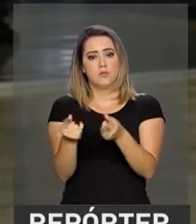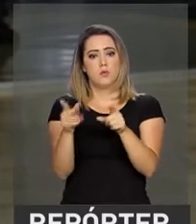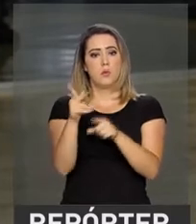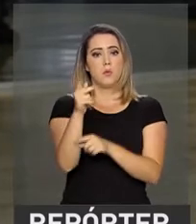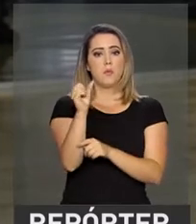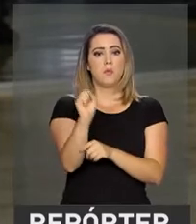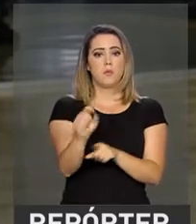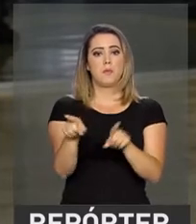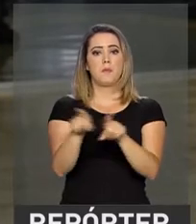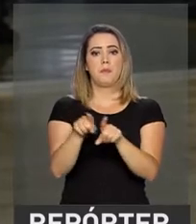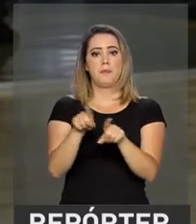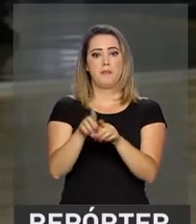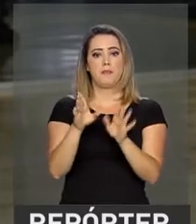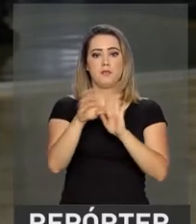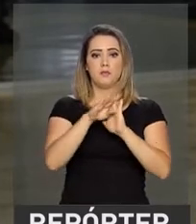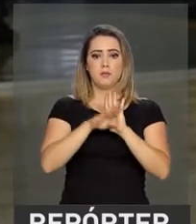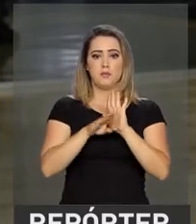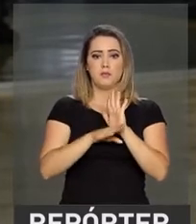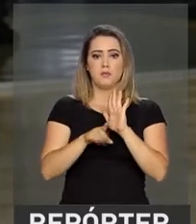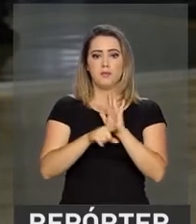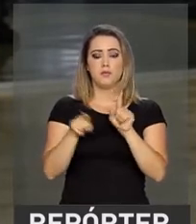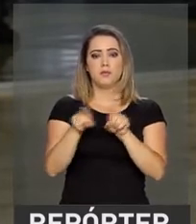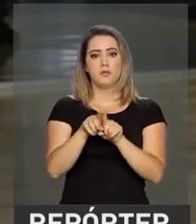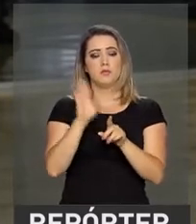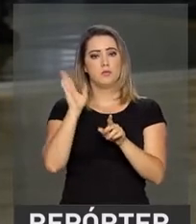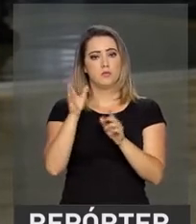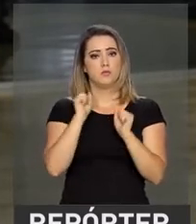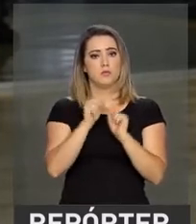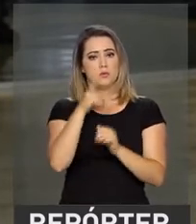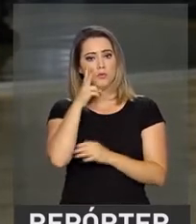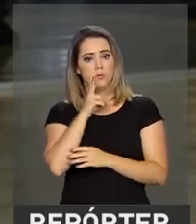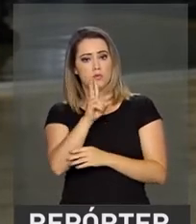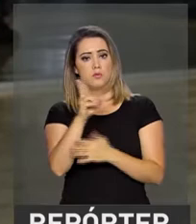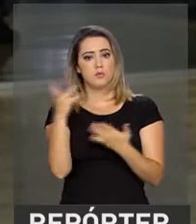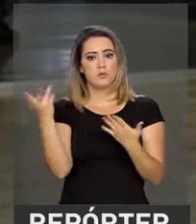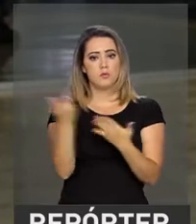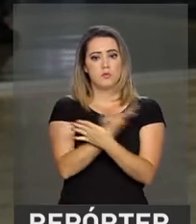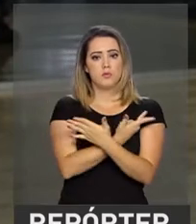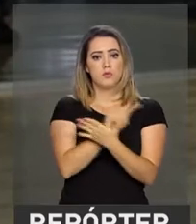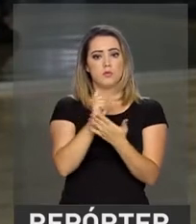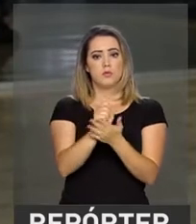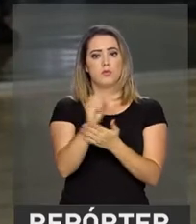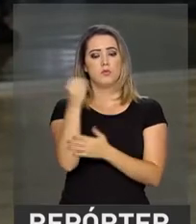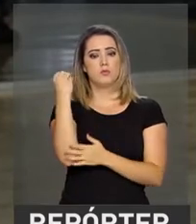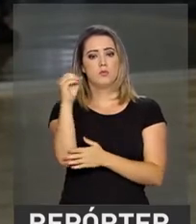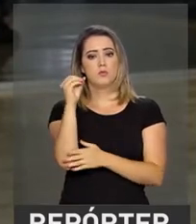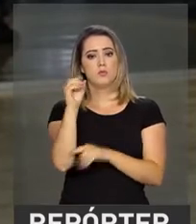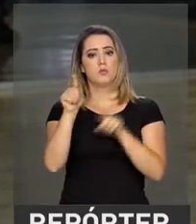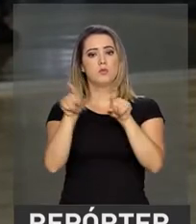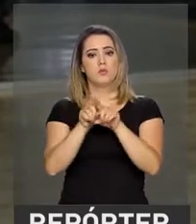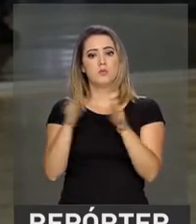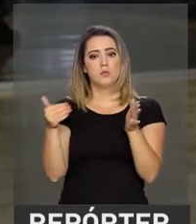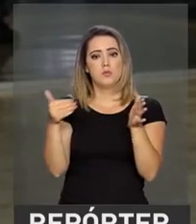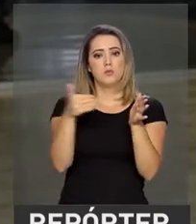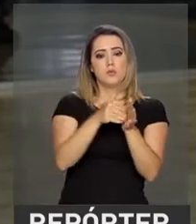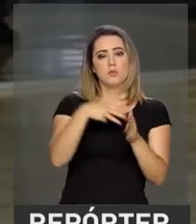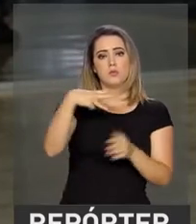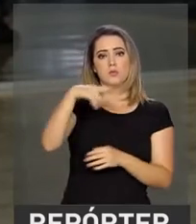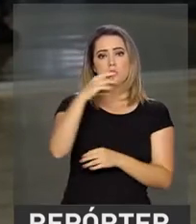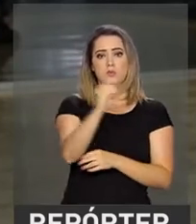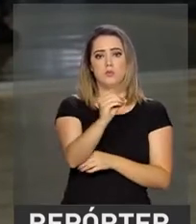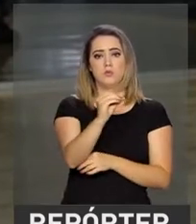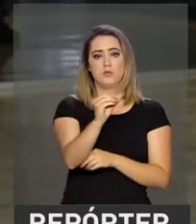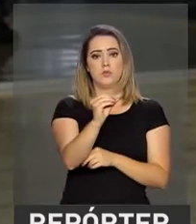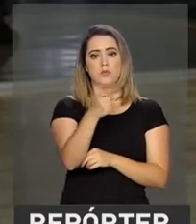pis/pasep também seguirá o calendário o saque já poderão ser feitos em outubro próximo e vai até março de